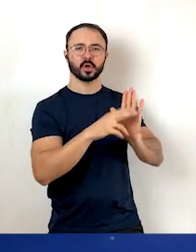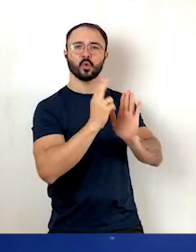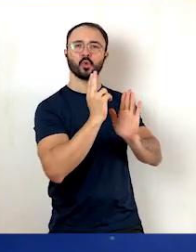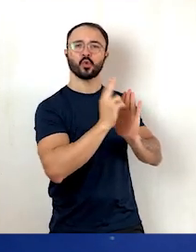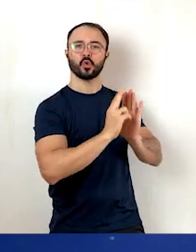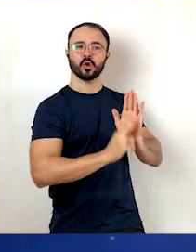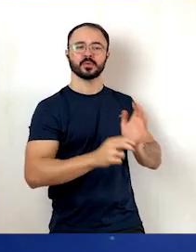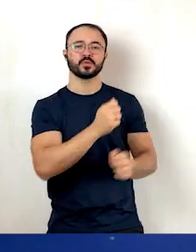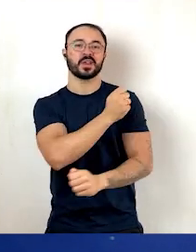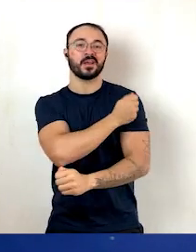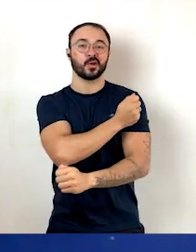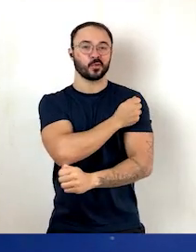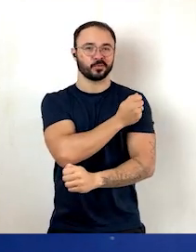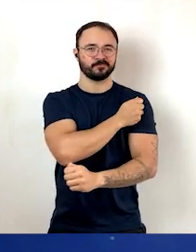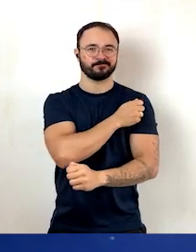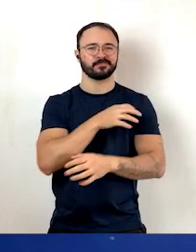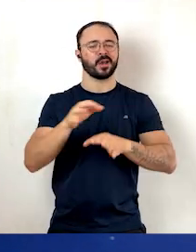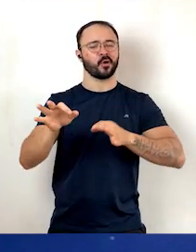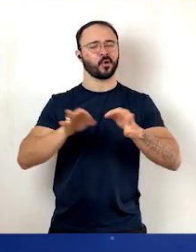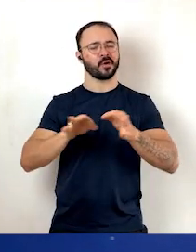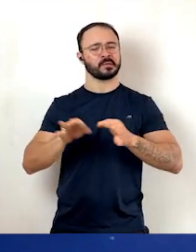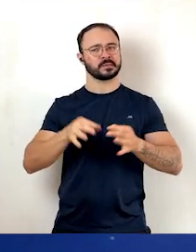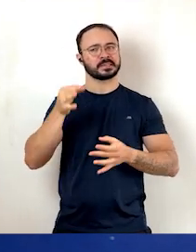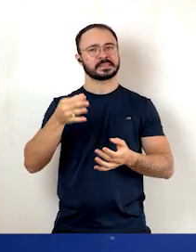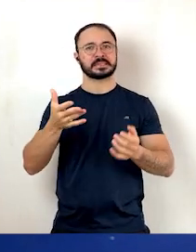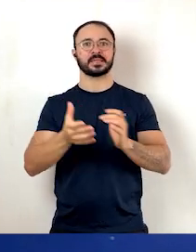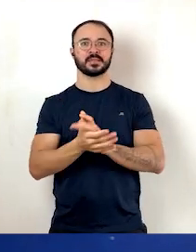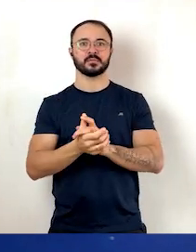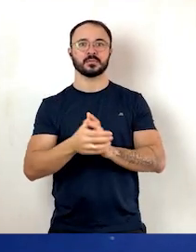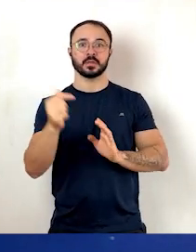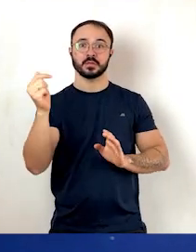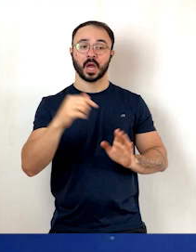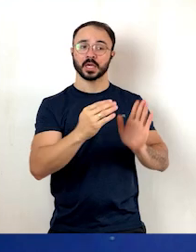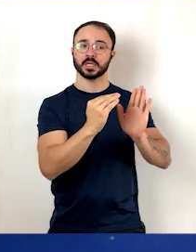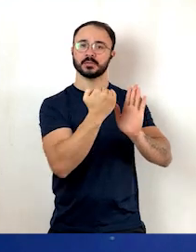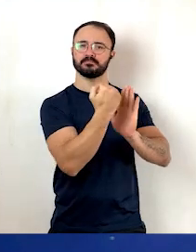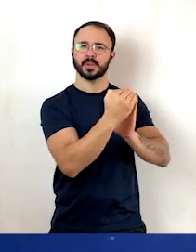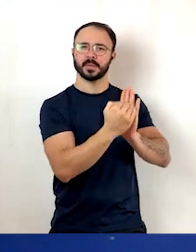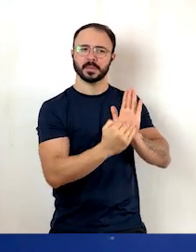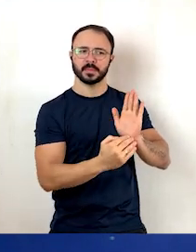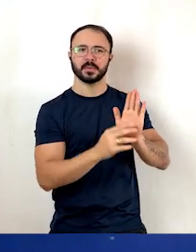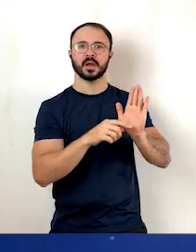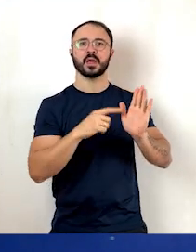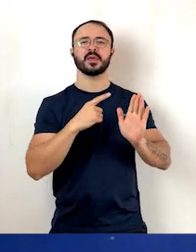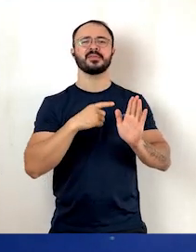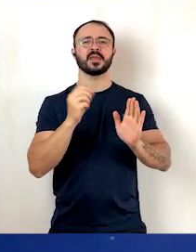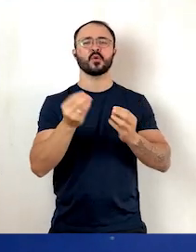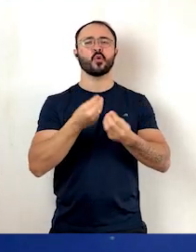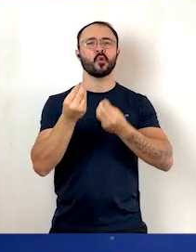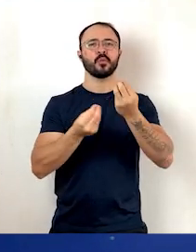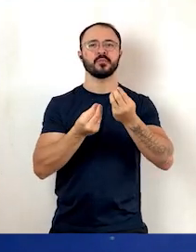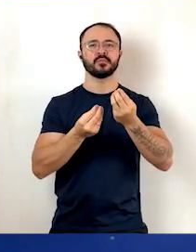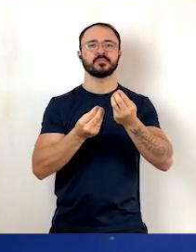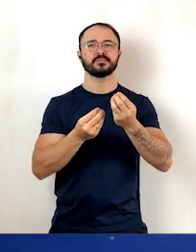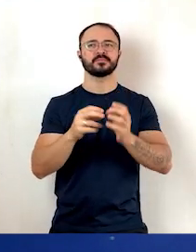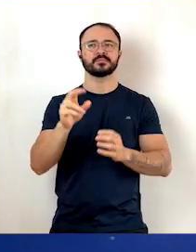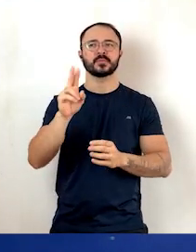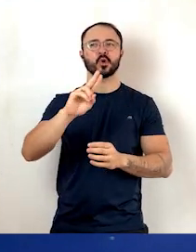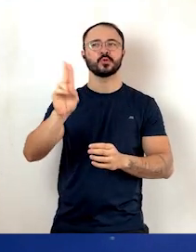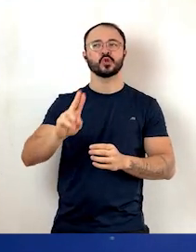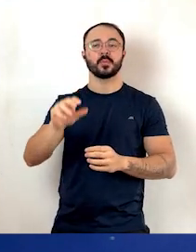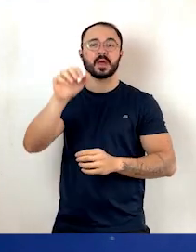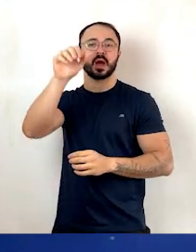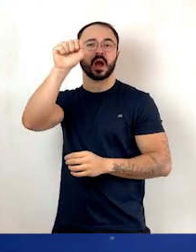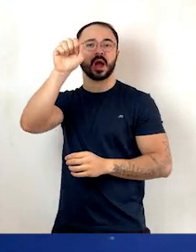dos meus alunos para eu ter uma organização e essa lista ela é organizada através